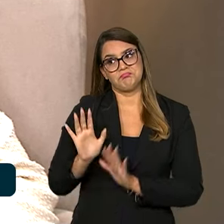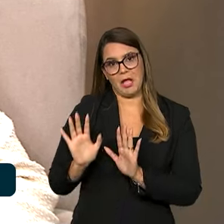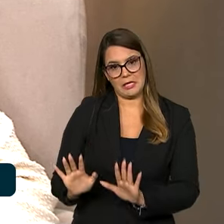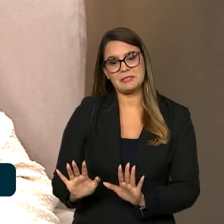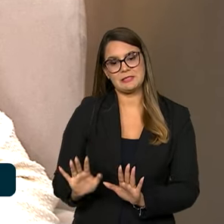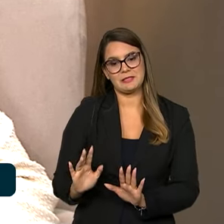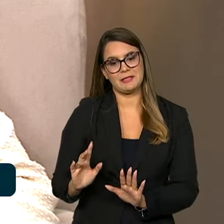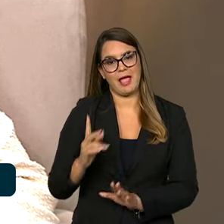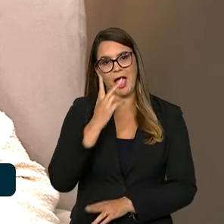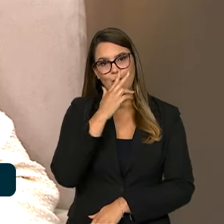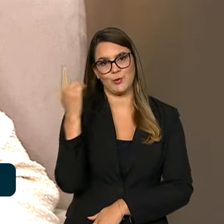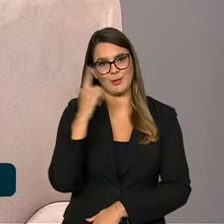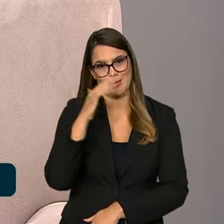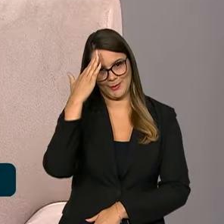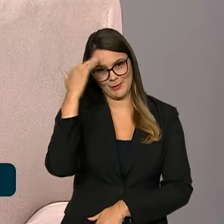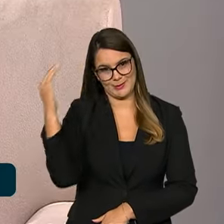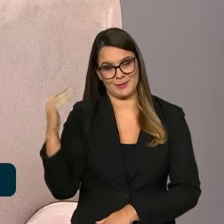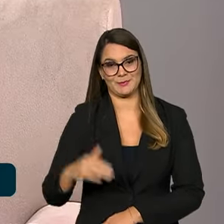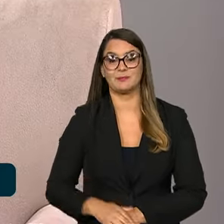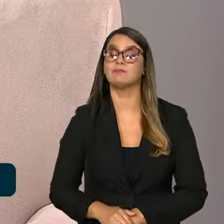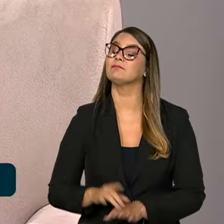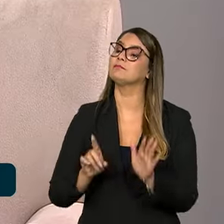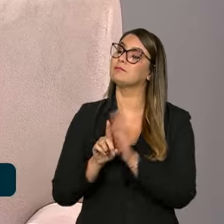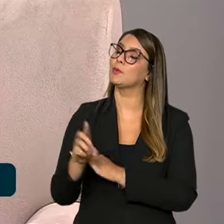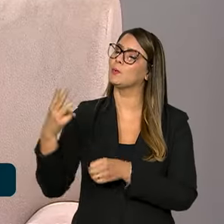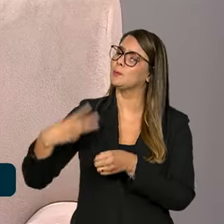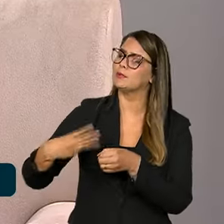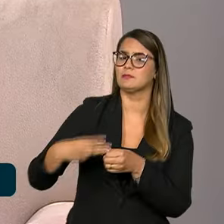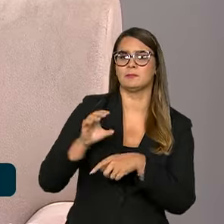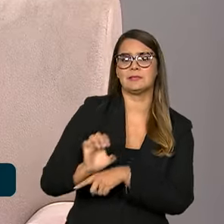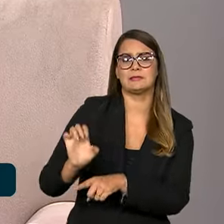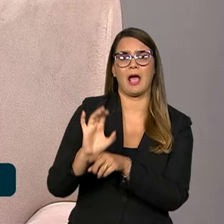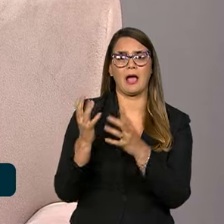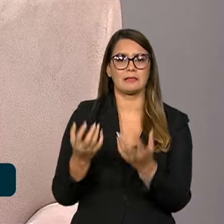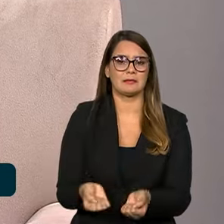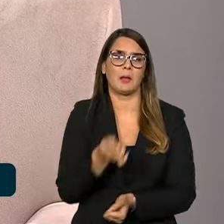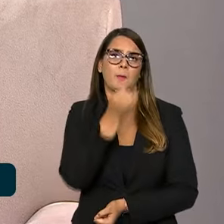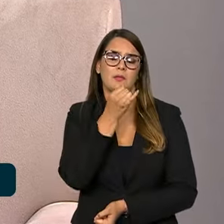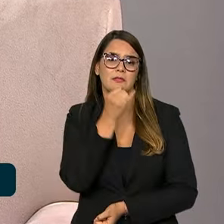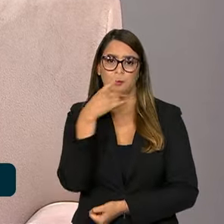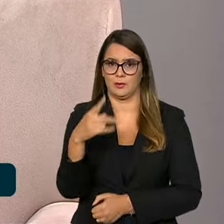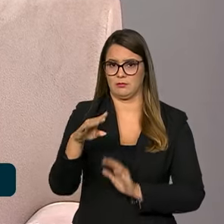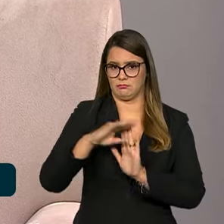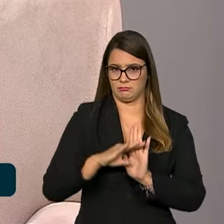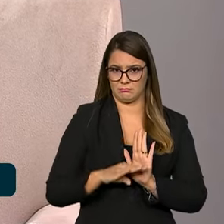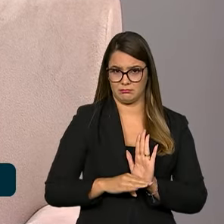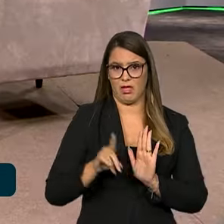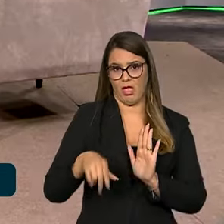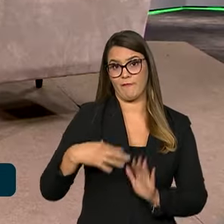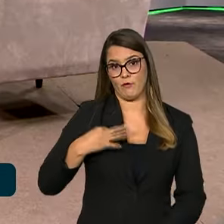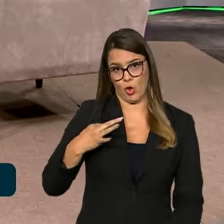que a gente tem sucesso e da parte dos Municípios dos Estados a Adesão por exemplo a esse programa era